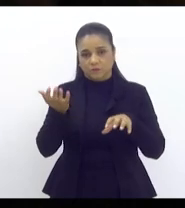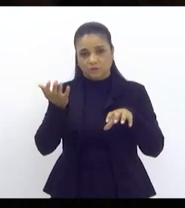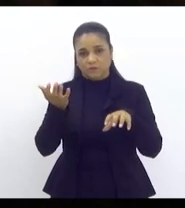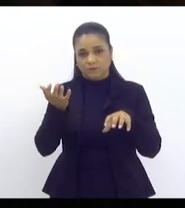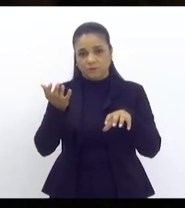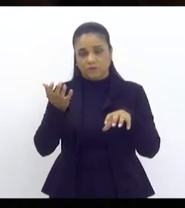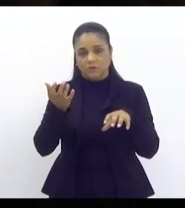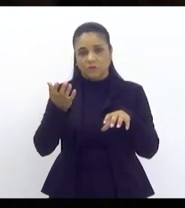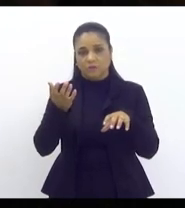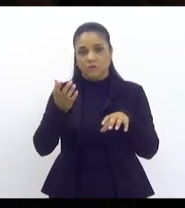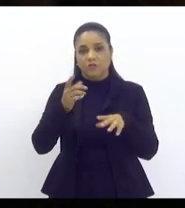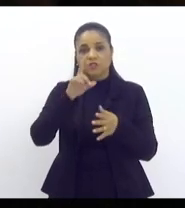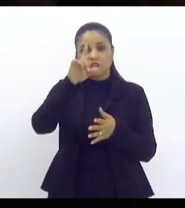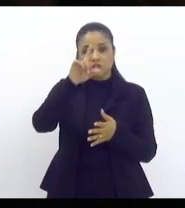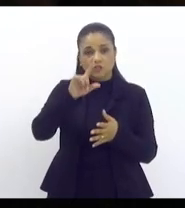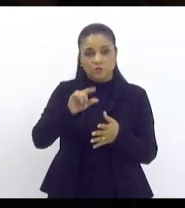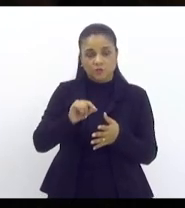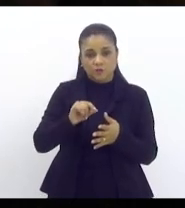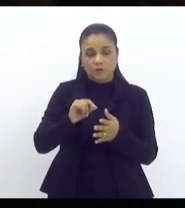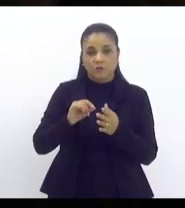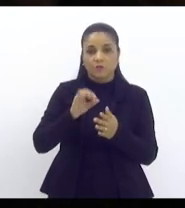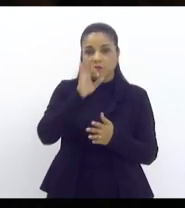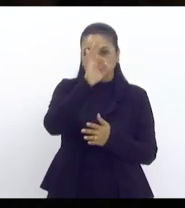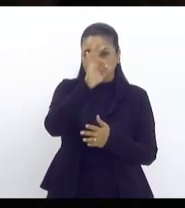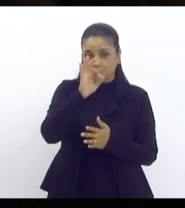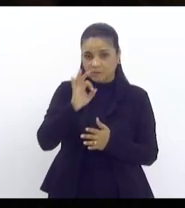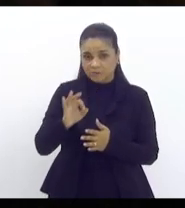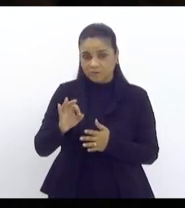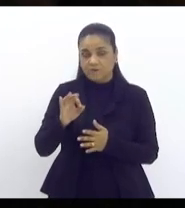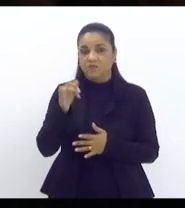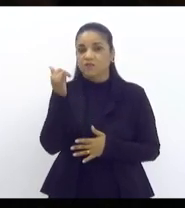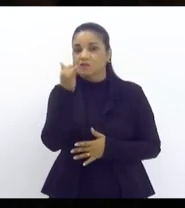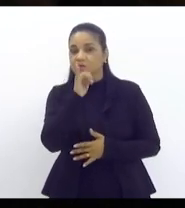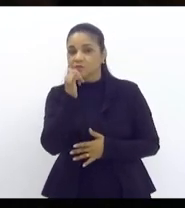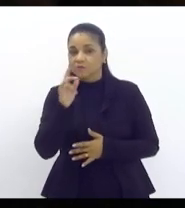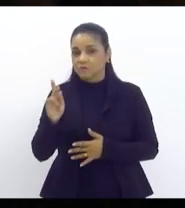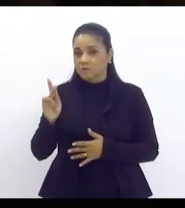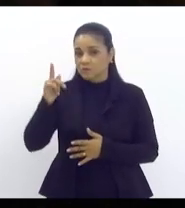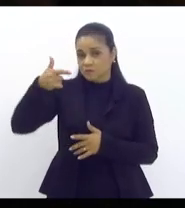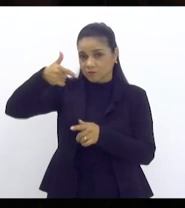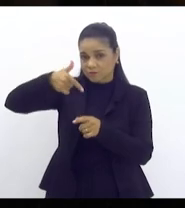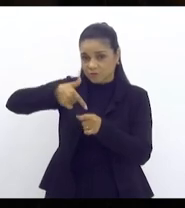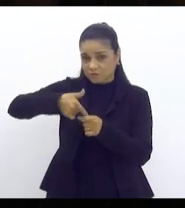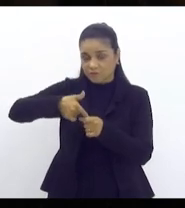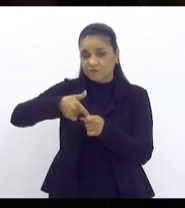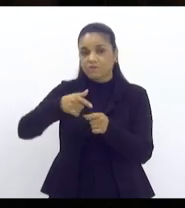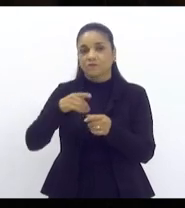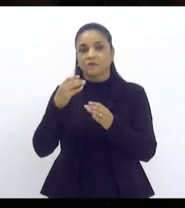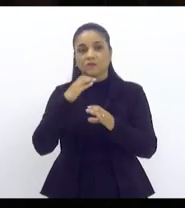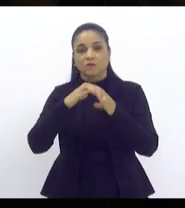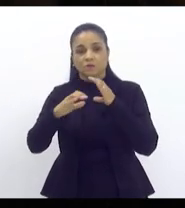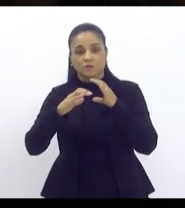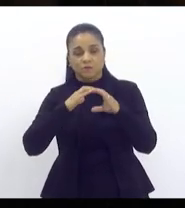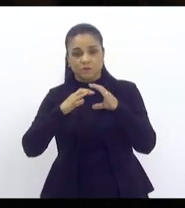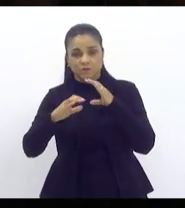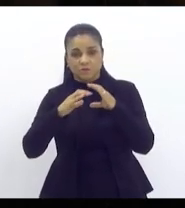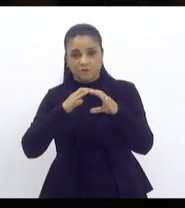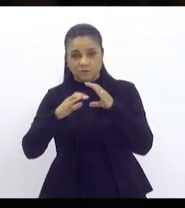que reduziu as alíquotas de combustível, energia e telecomunicações de